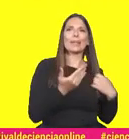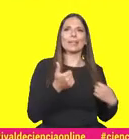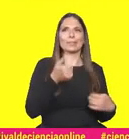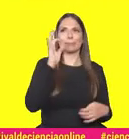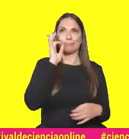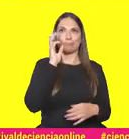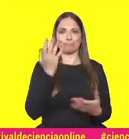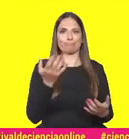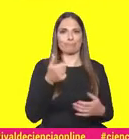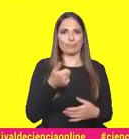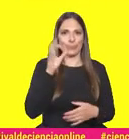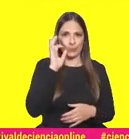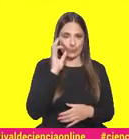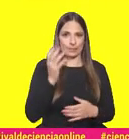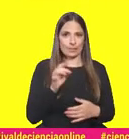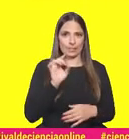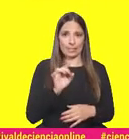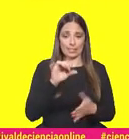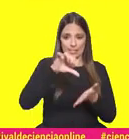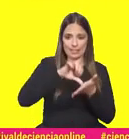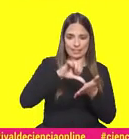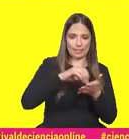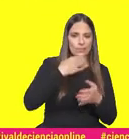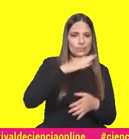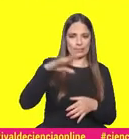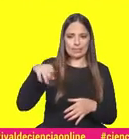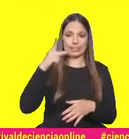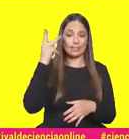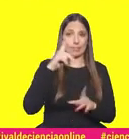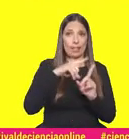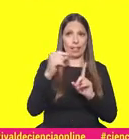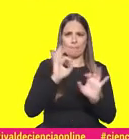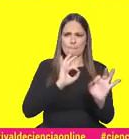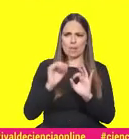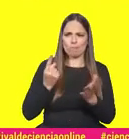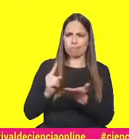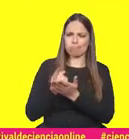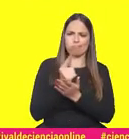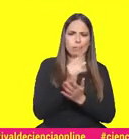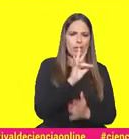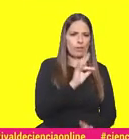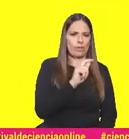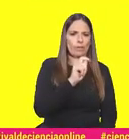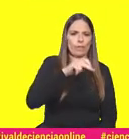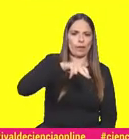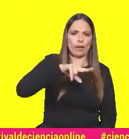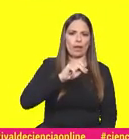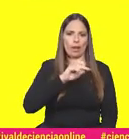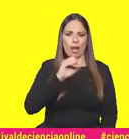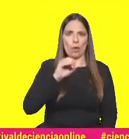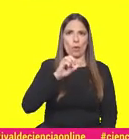Olá, tarde. Olá, boa tarde. Obrigada. Aqui no Centro de Ciência Viva de Lagos preparámos a viagem de Fernão de Magalhães em quase